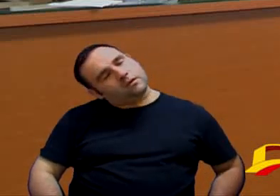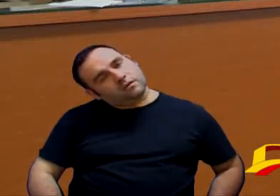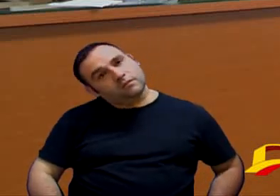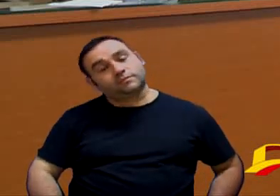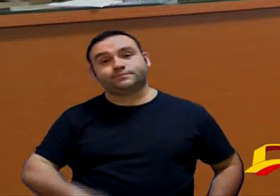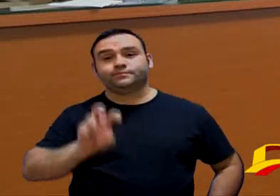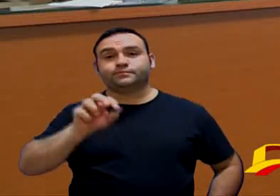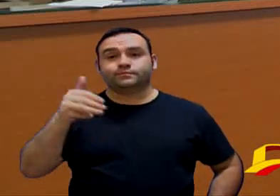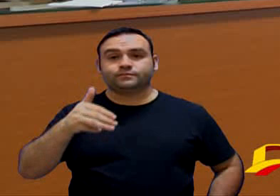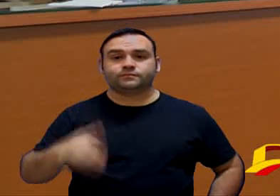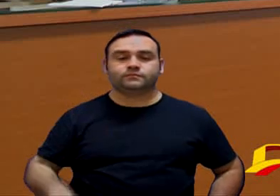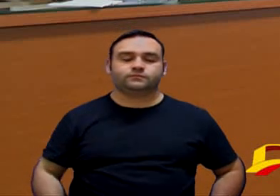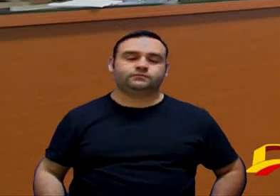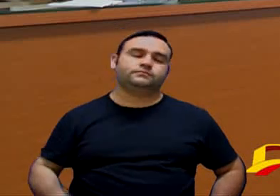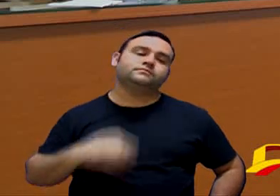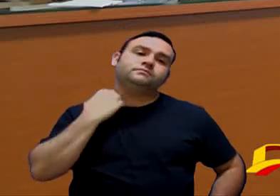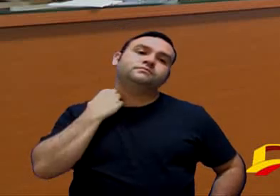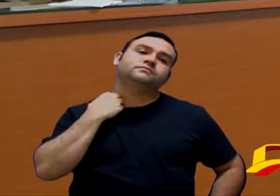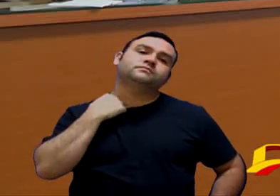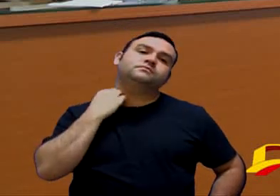cinco minutos